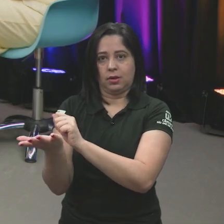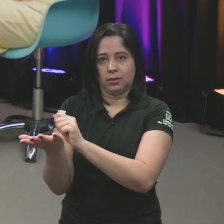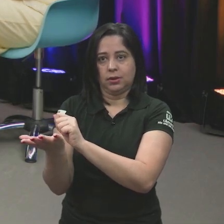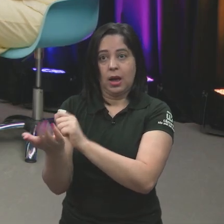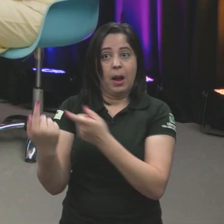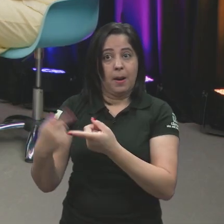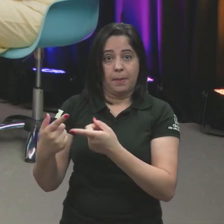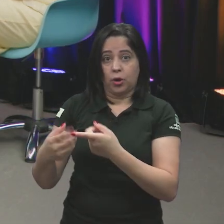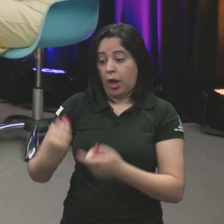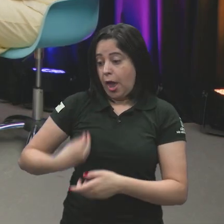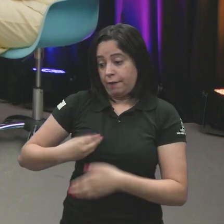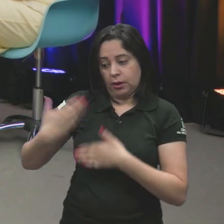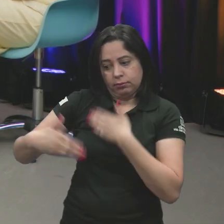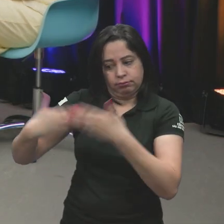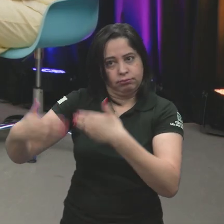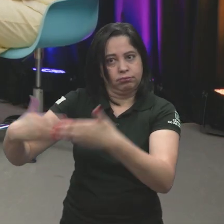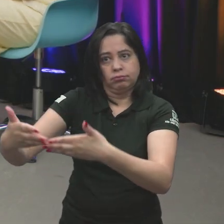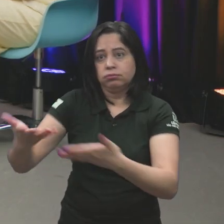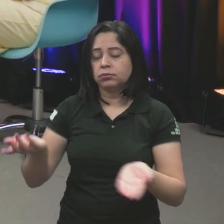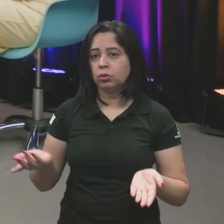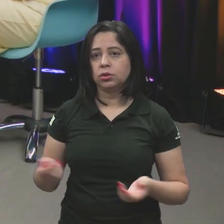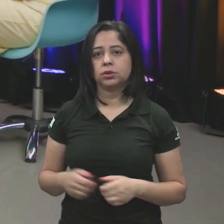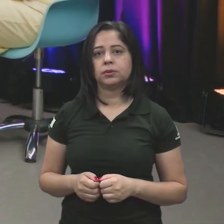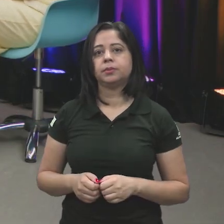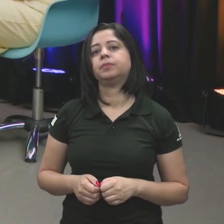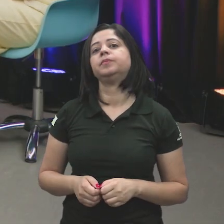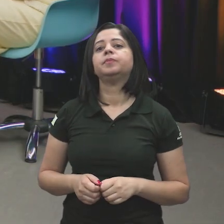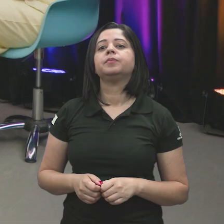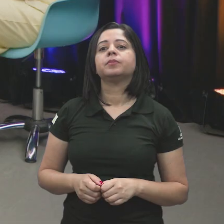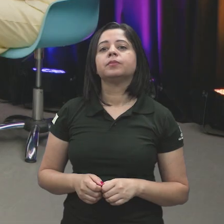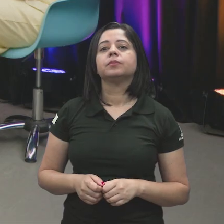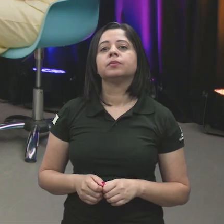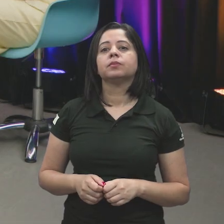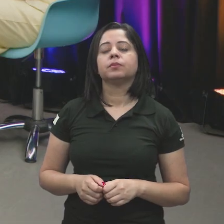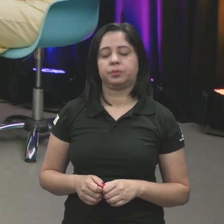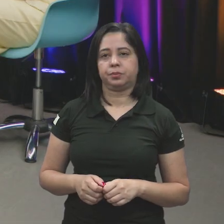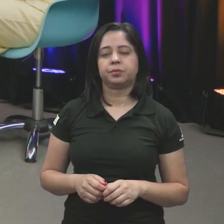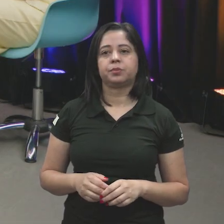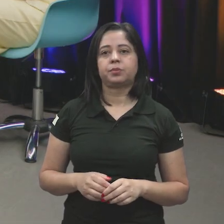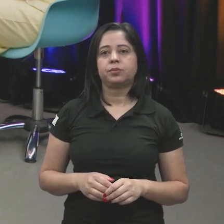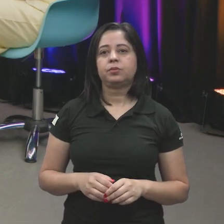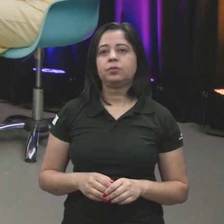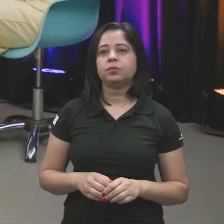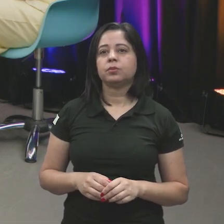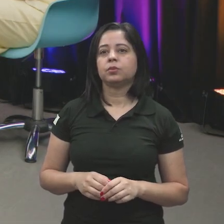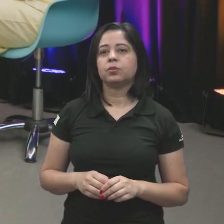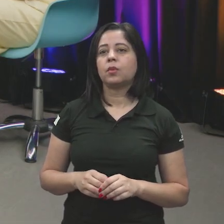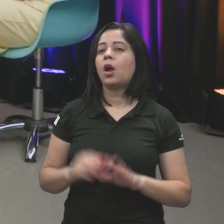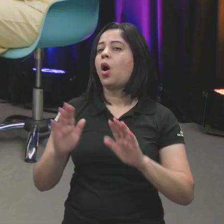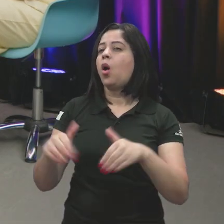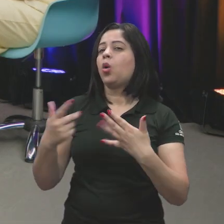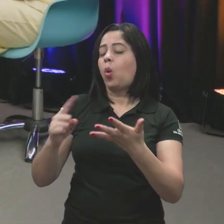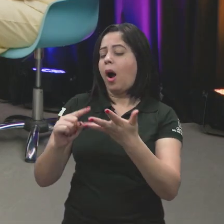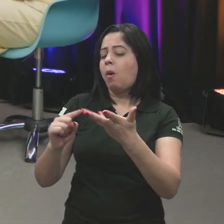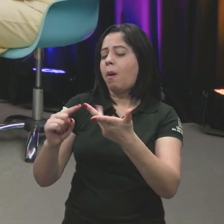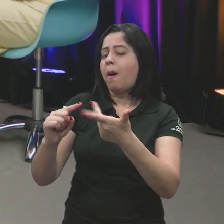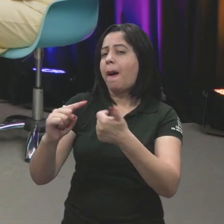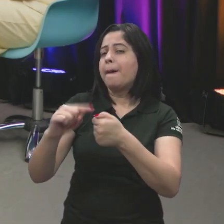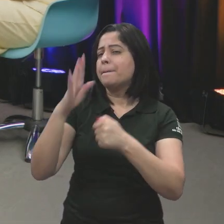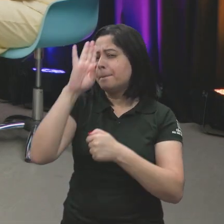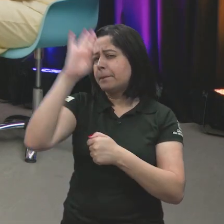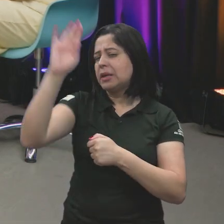que, como você disse, é para a vida toda. É para a vida toda. Né? Fala um pouquinho para a gente quais são as suas áreas prioritárias